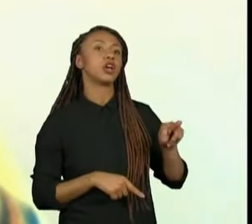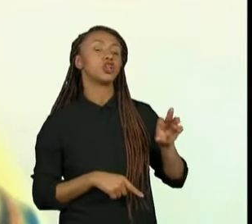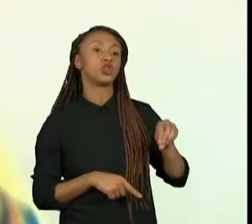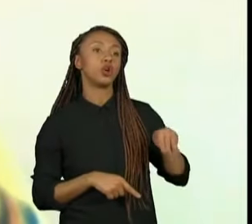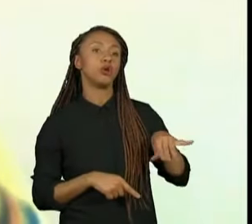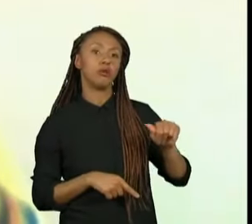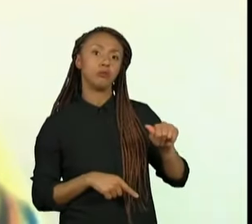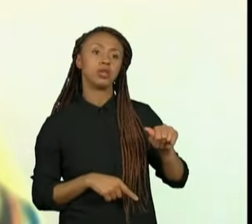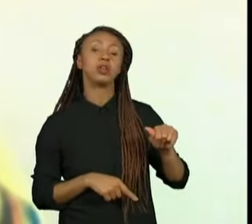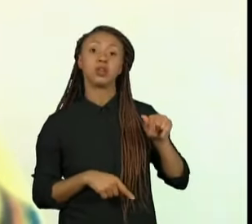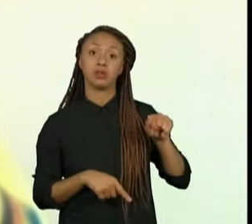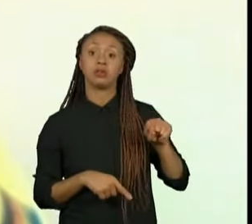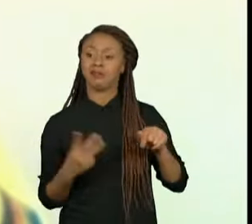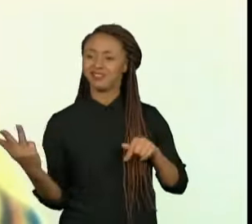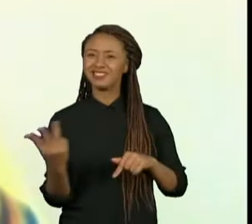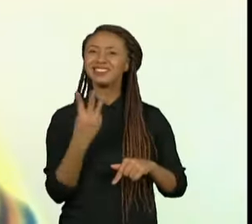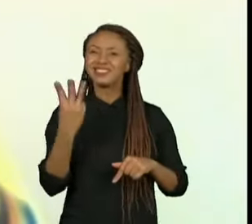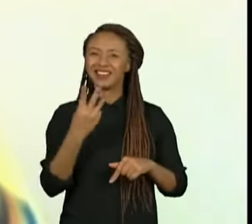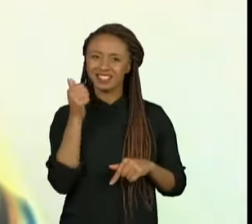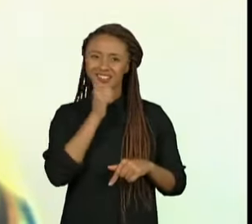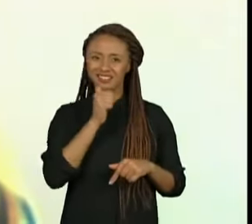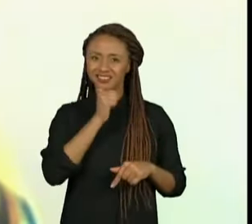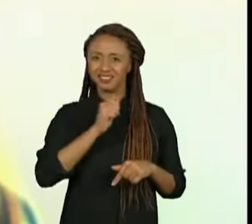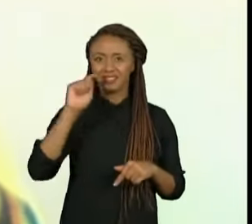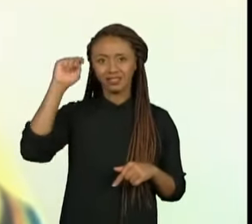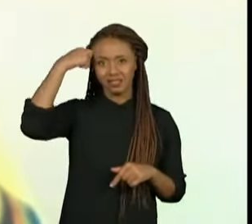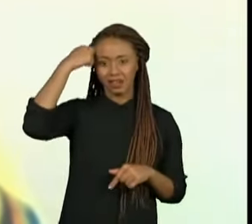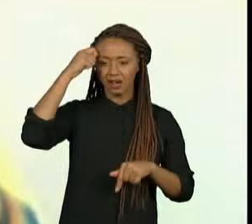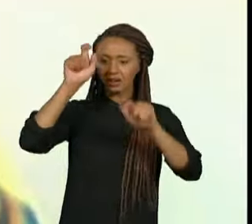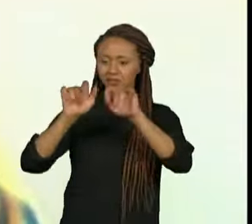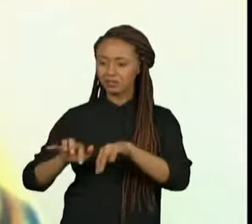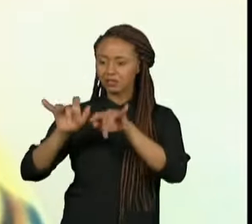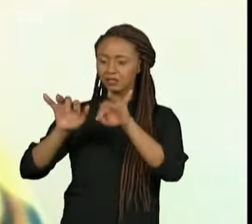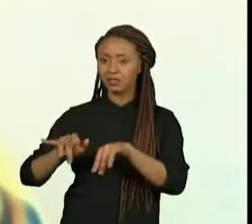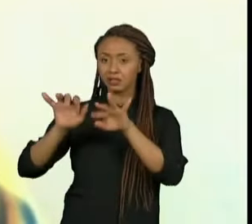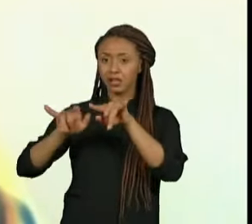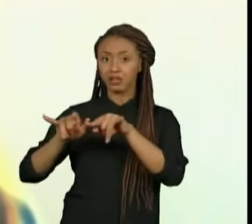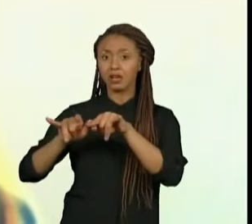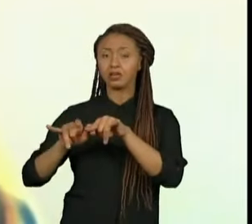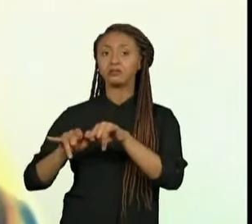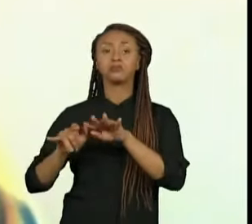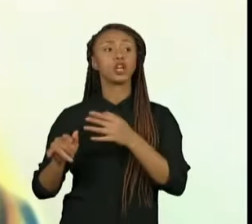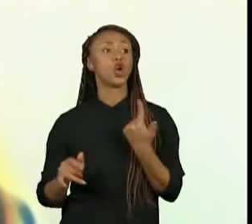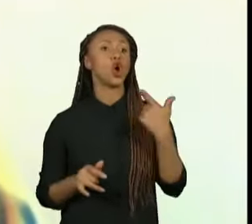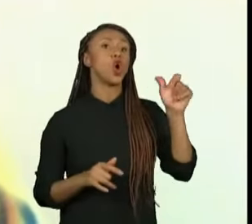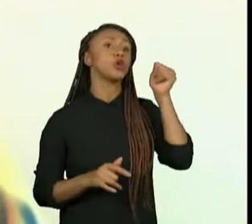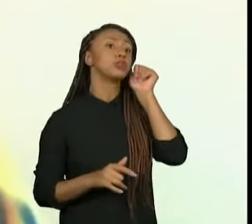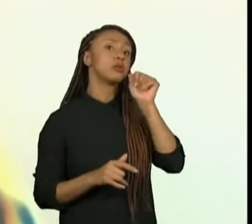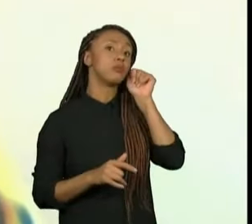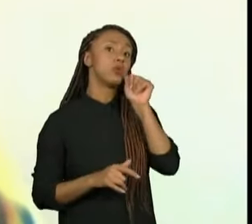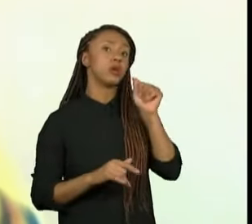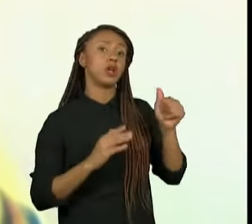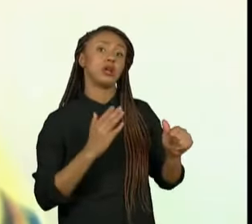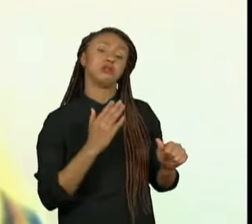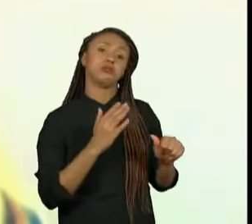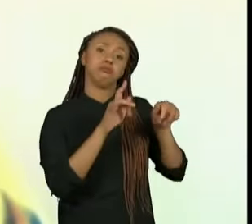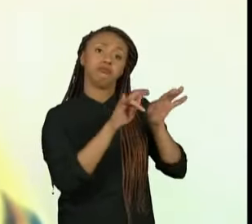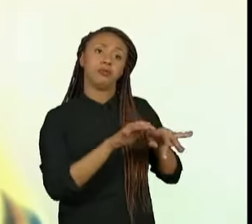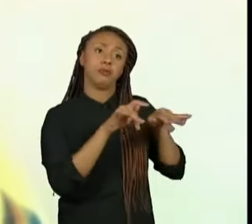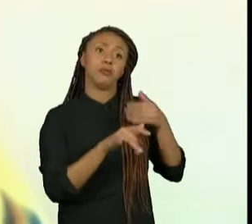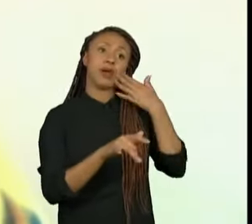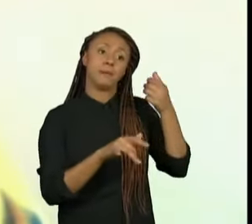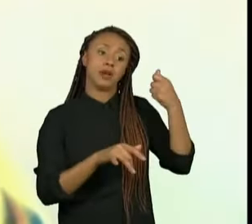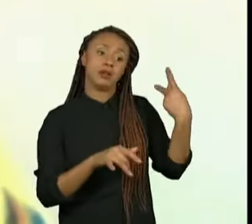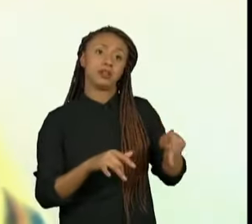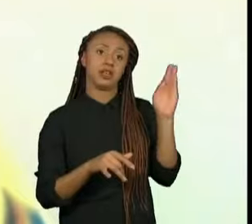mulheres negras, do que muitas vezes com o texto de uma outra escritora branca produzida aqui